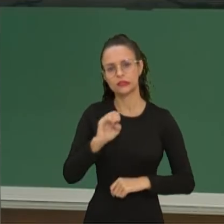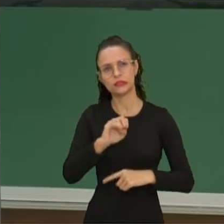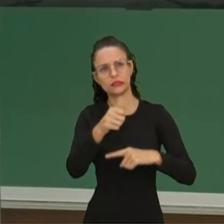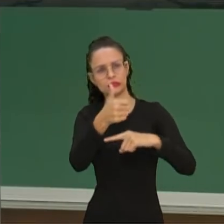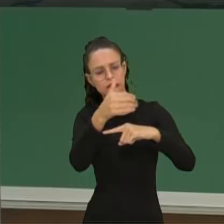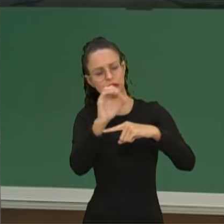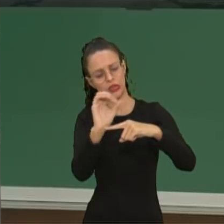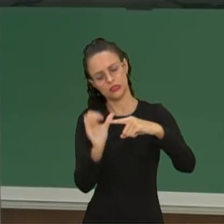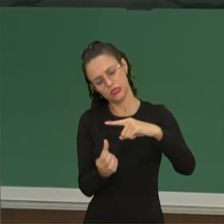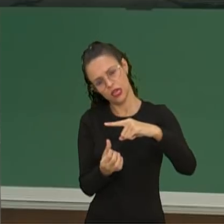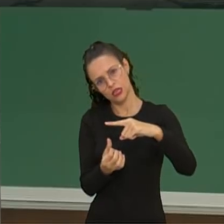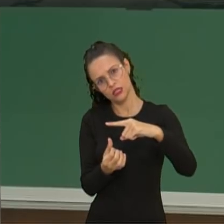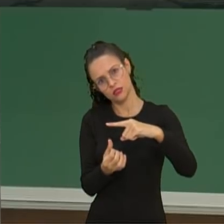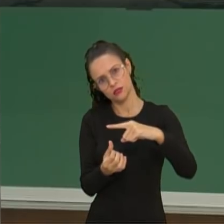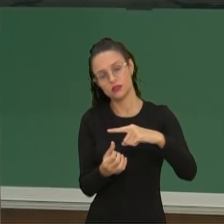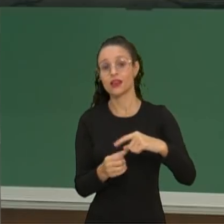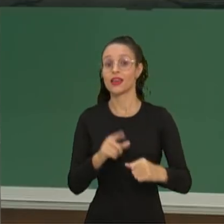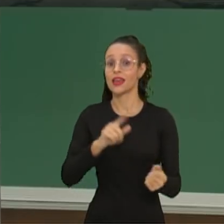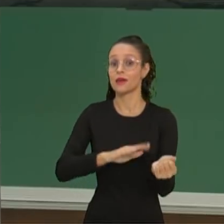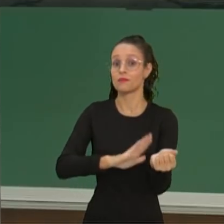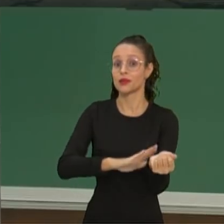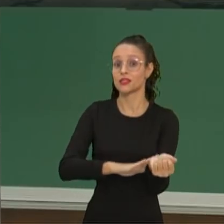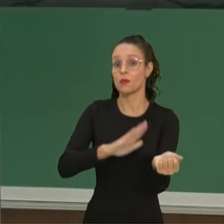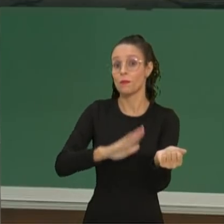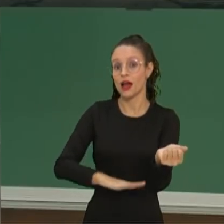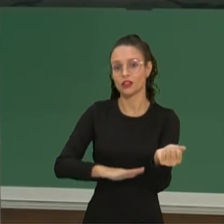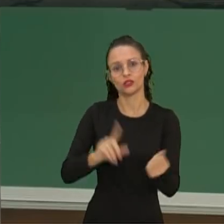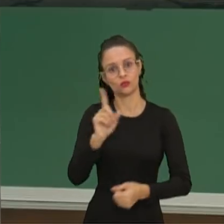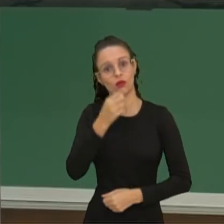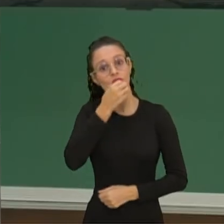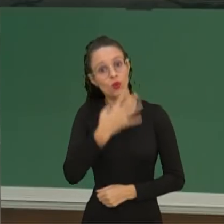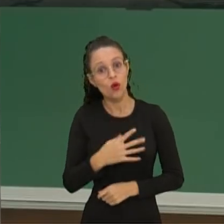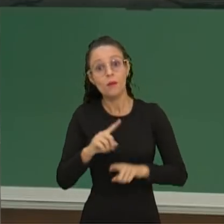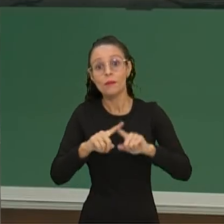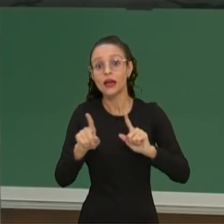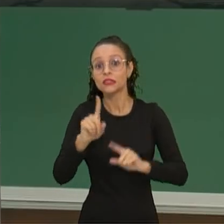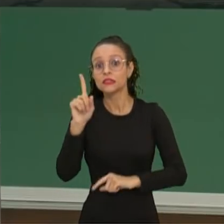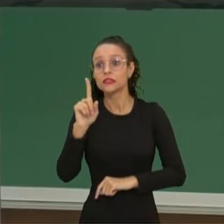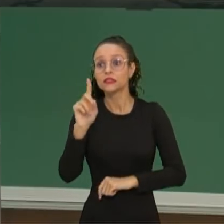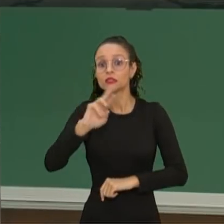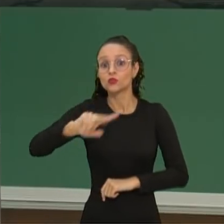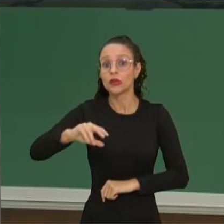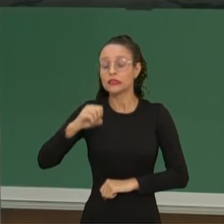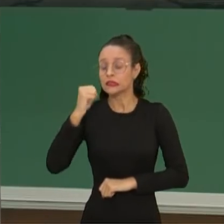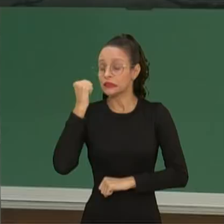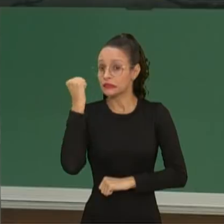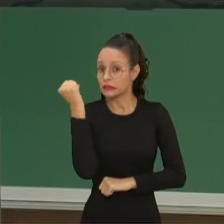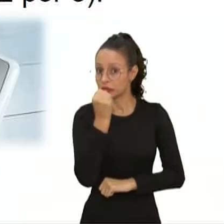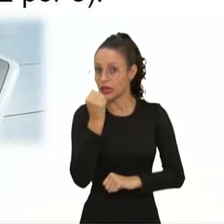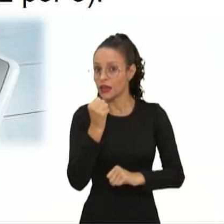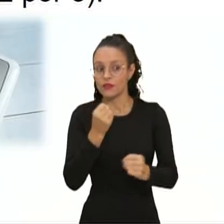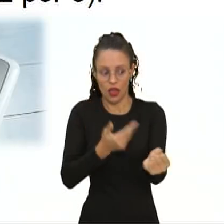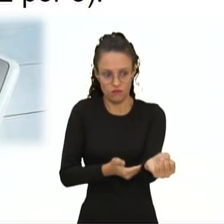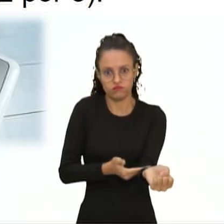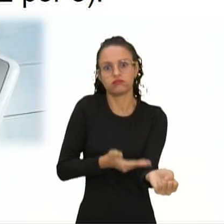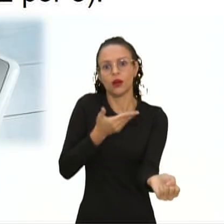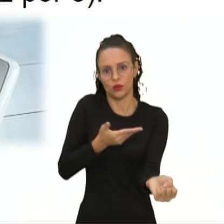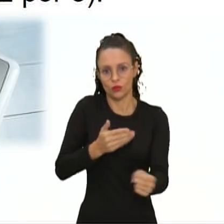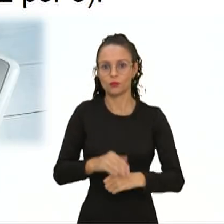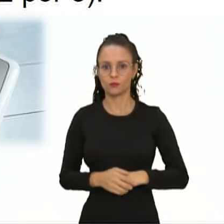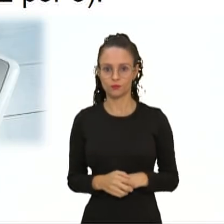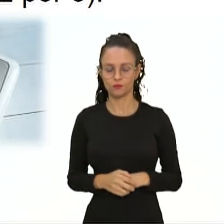por 6, por exemplo, é pressão baixa. Não é bom também, mas não é tão grave quanto a